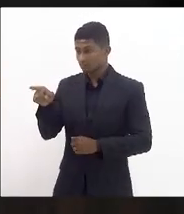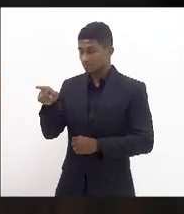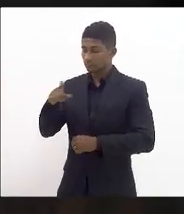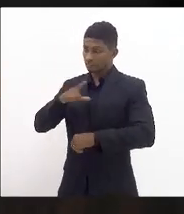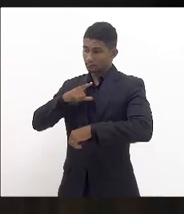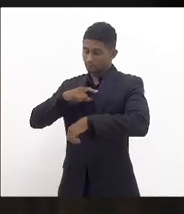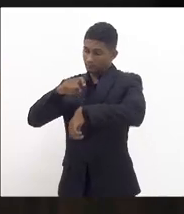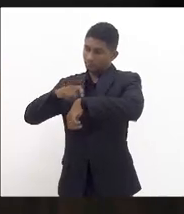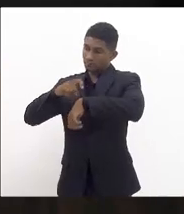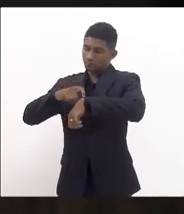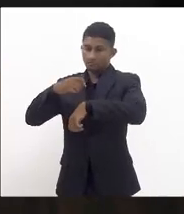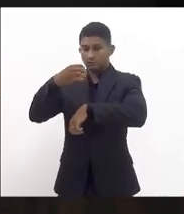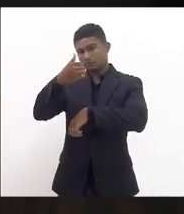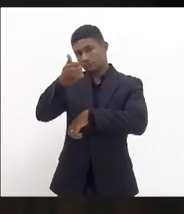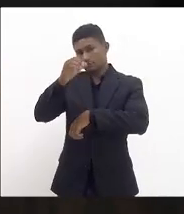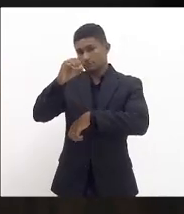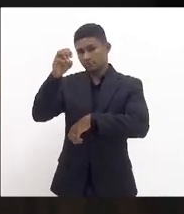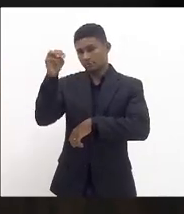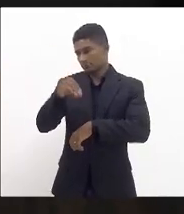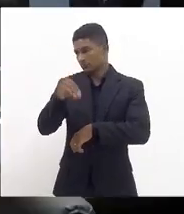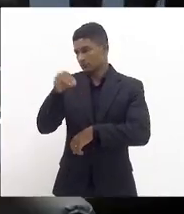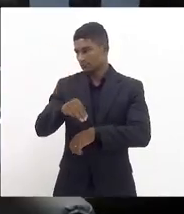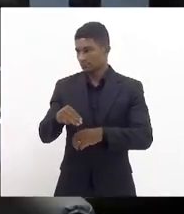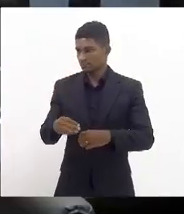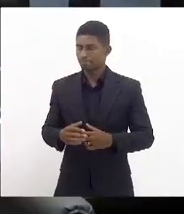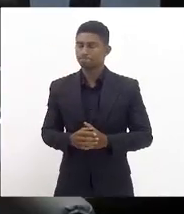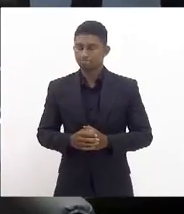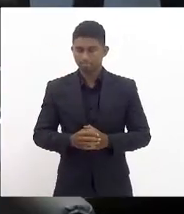10 minutos no tempo regimental.